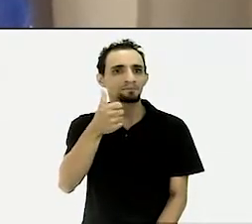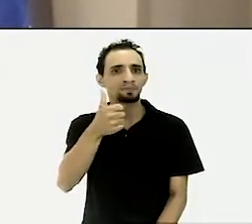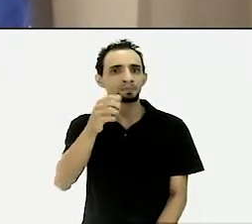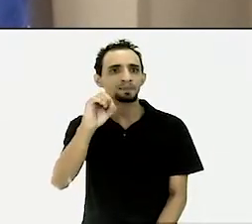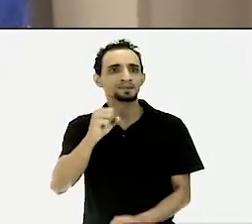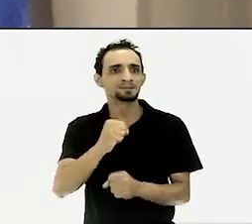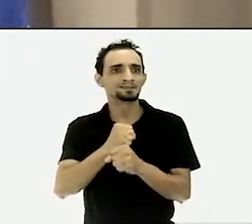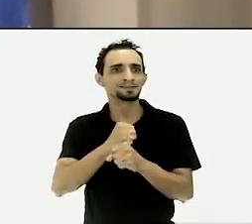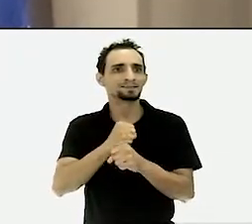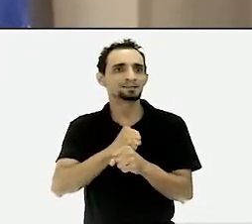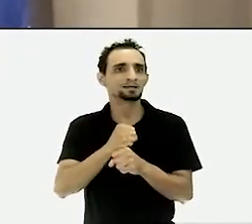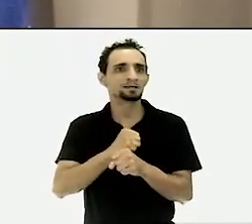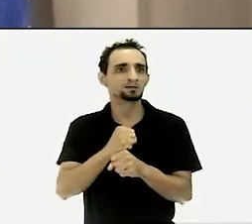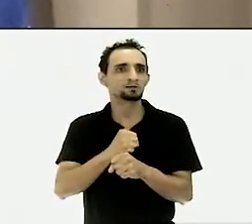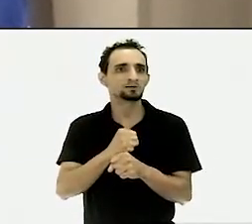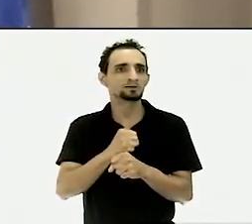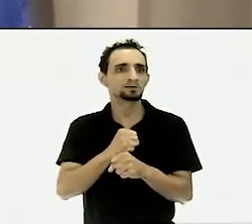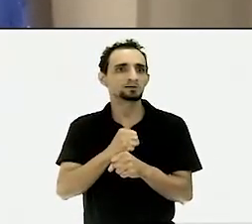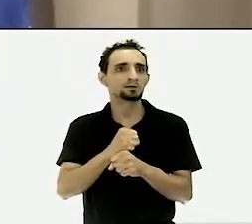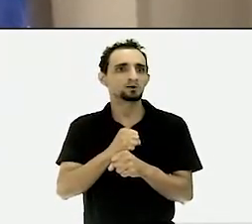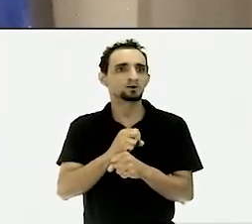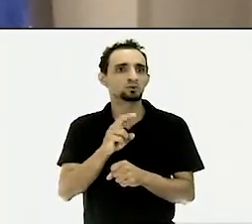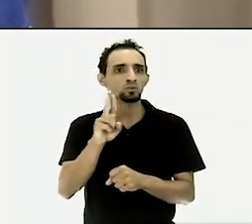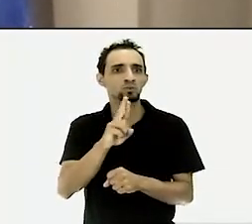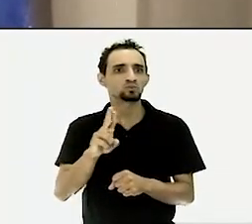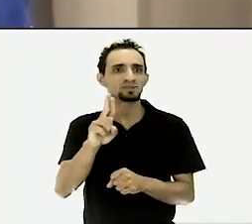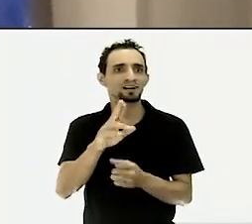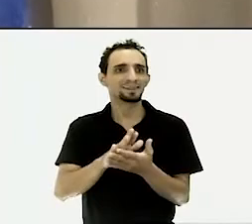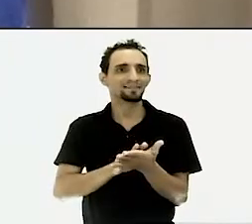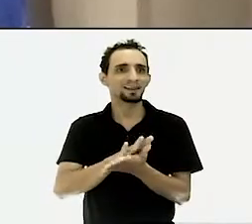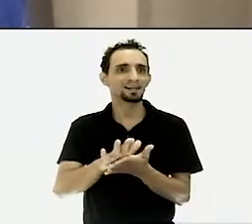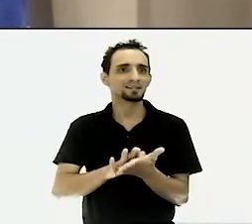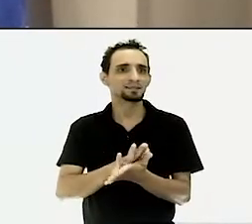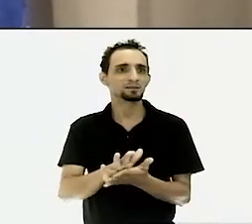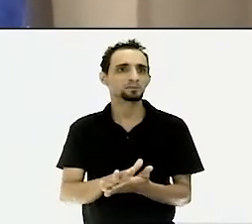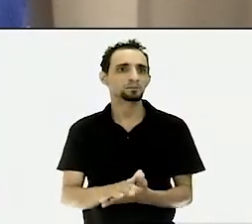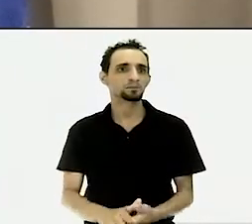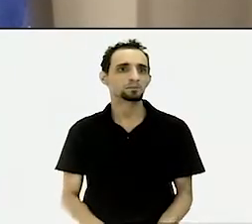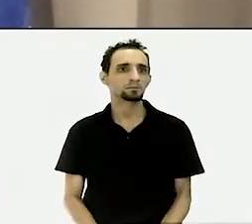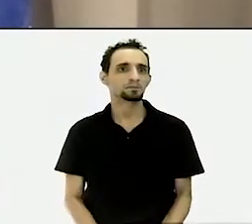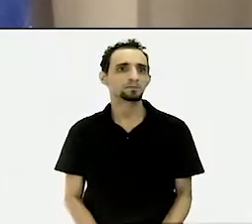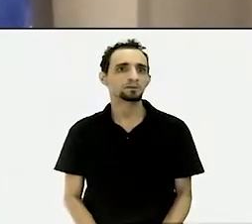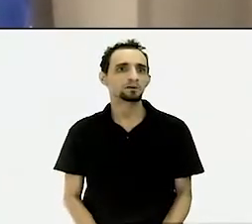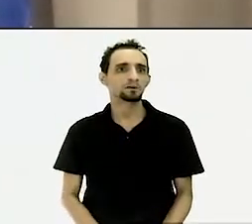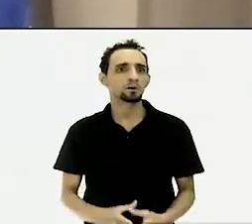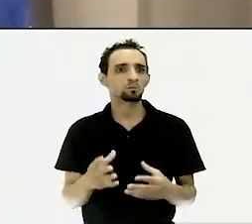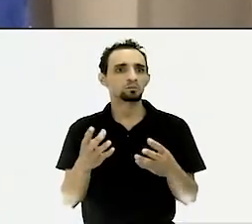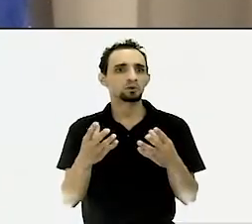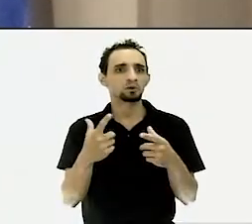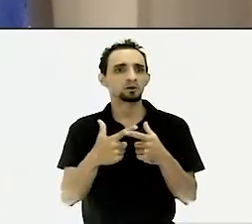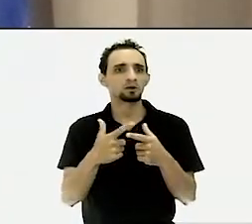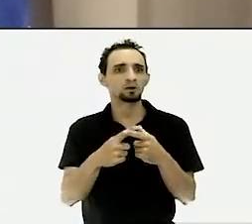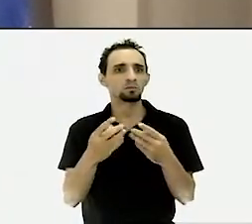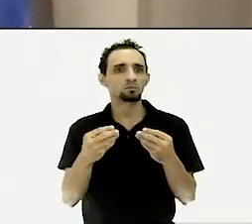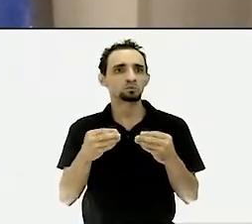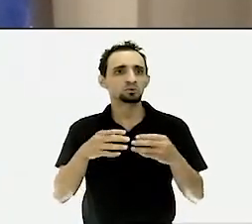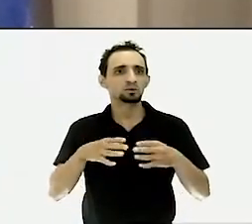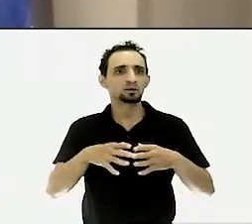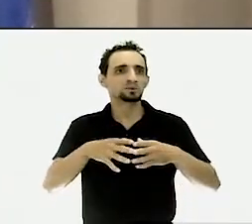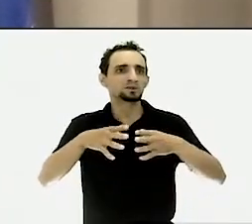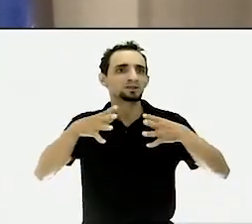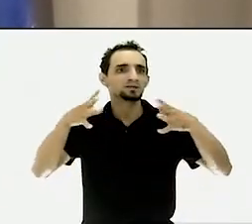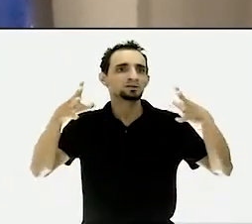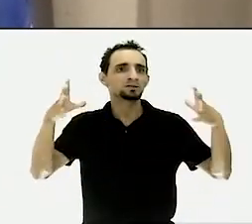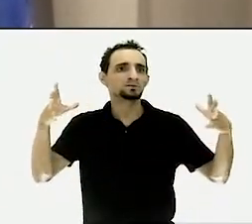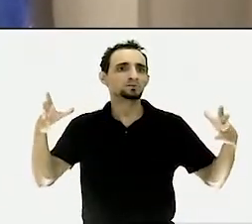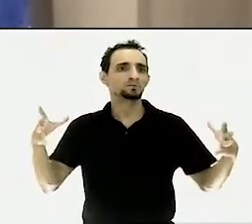eles dali e outros vão entrar. E ali eu vejo uma irmandade tão grande ali, o que eu pude poder reparar ali, Joster,